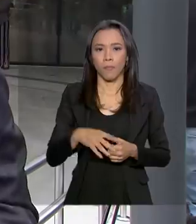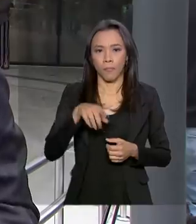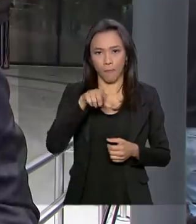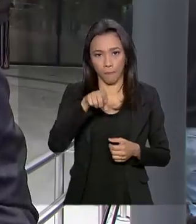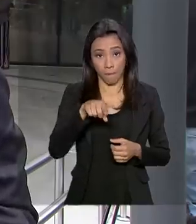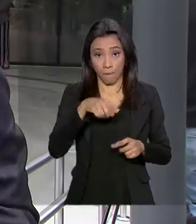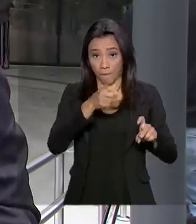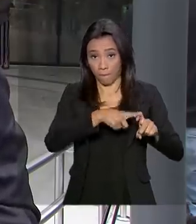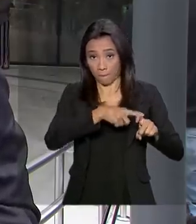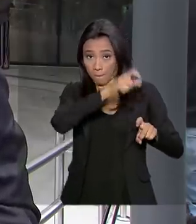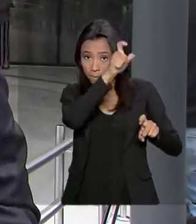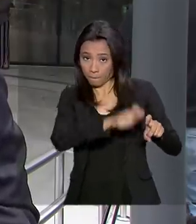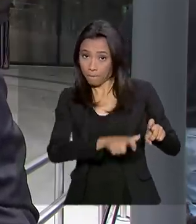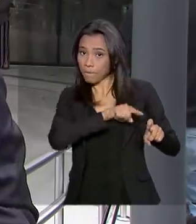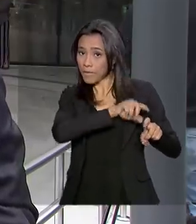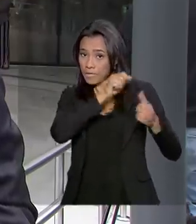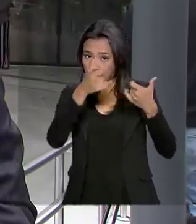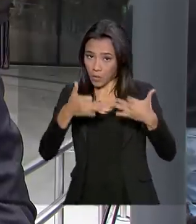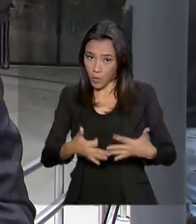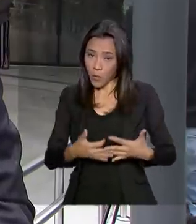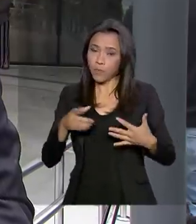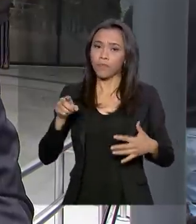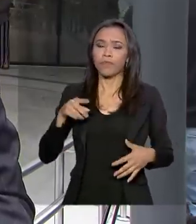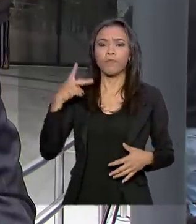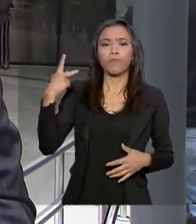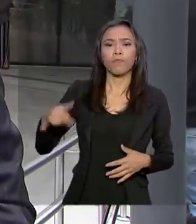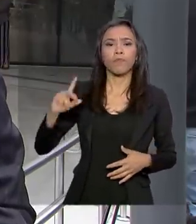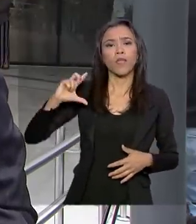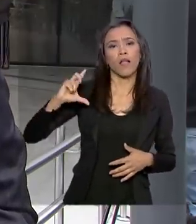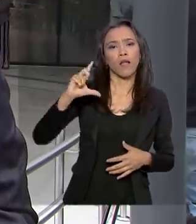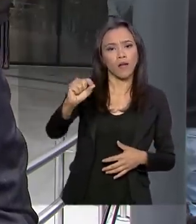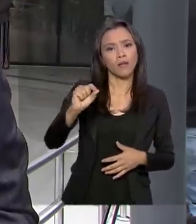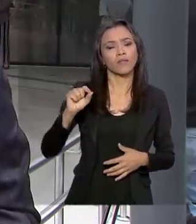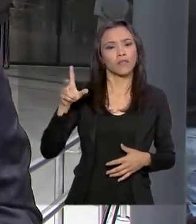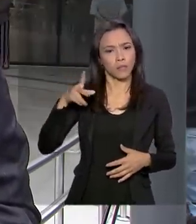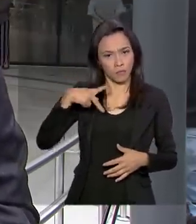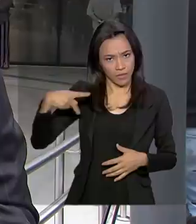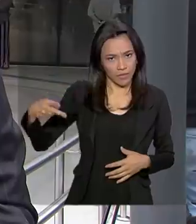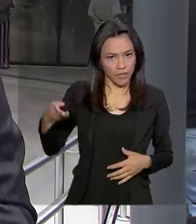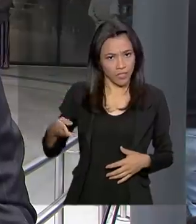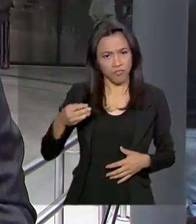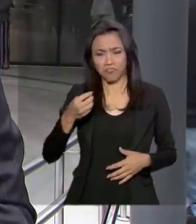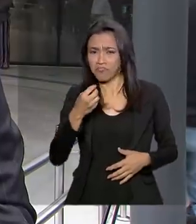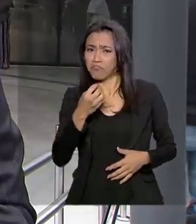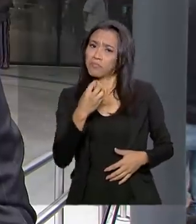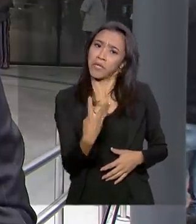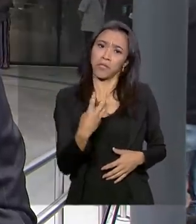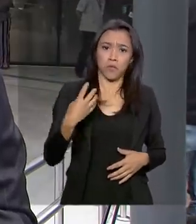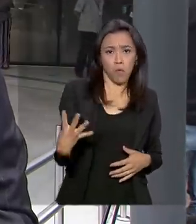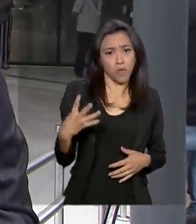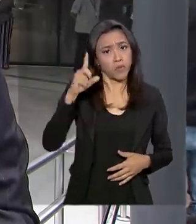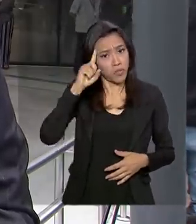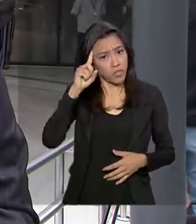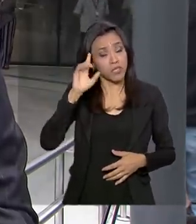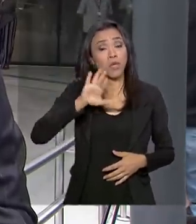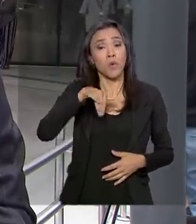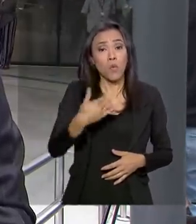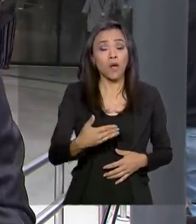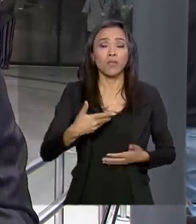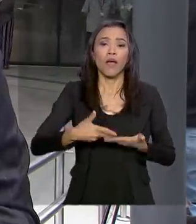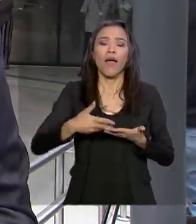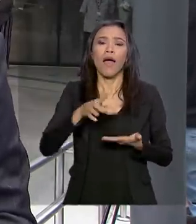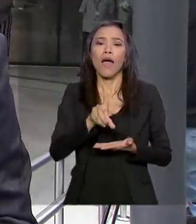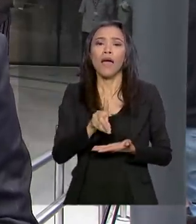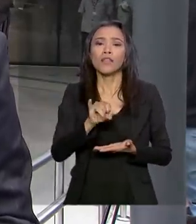Dr. Macedo detalhou que a alta pode ocorrer dentro de 3 ou 4 dias, mas apenas quando a dieta garantir a